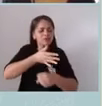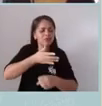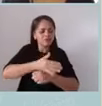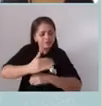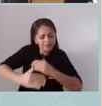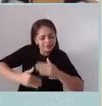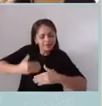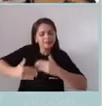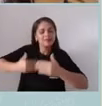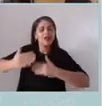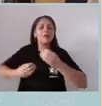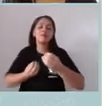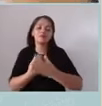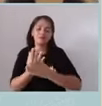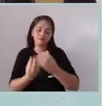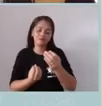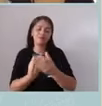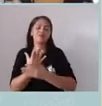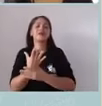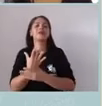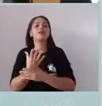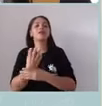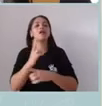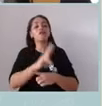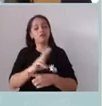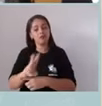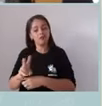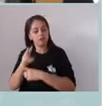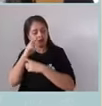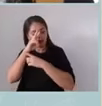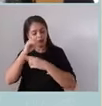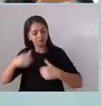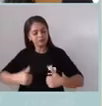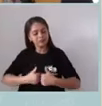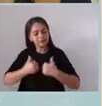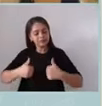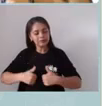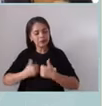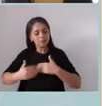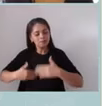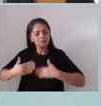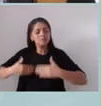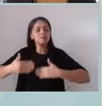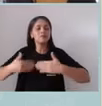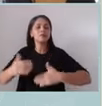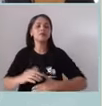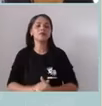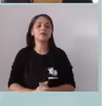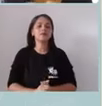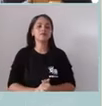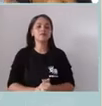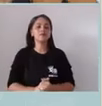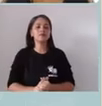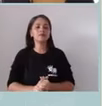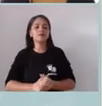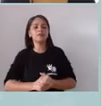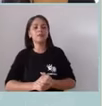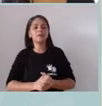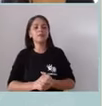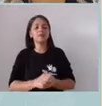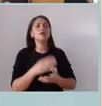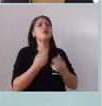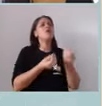poucos produzindo esses anticorpos e formando a sua imunidade. Agora, como é que a gente vai ter